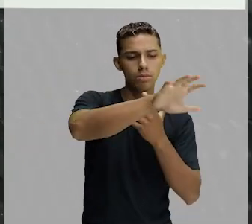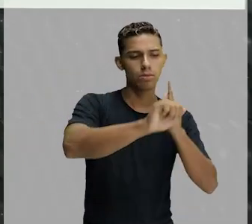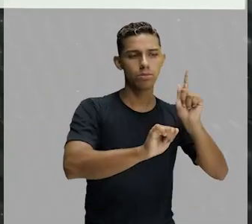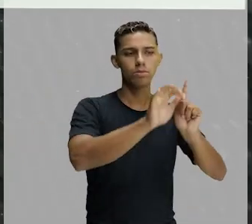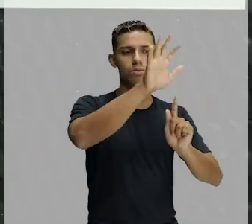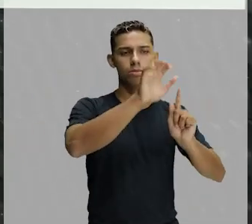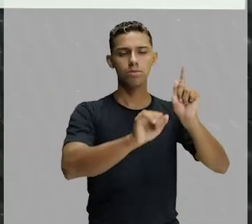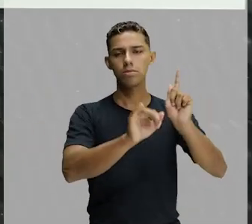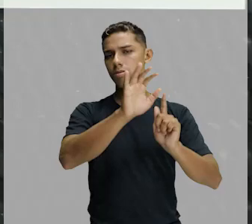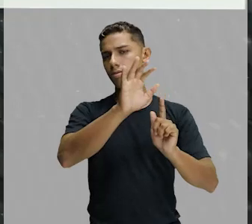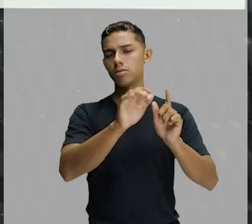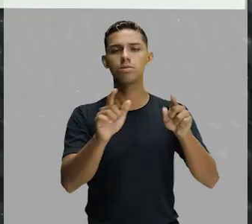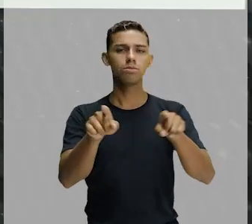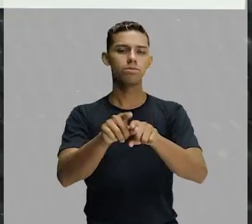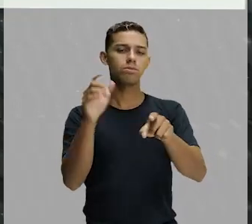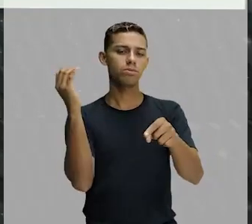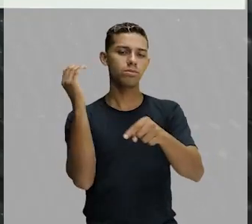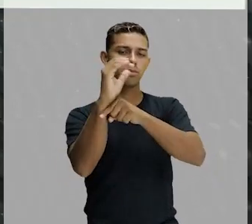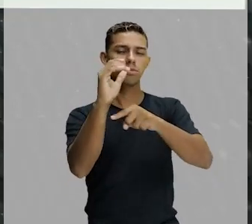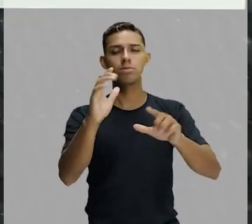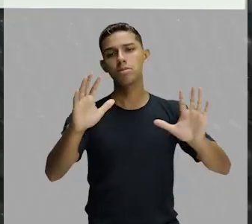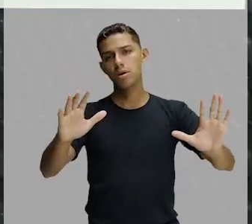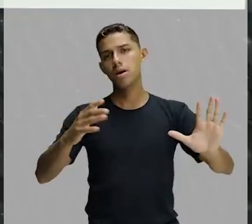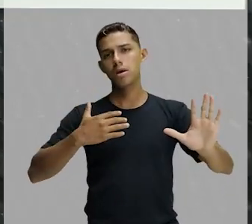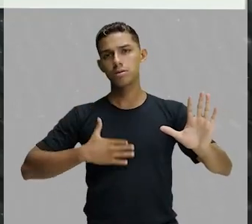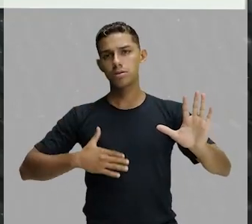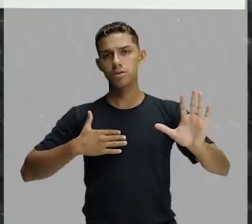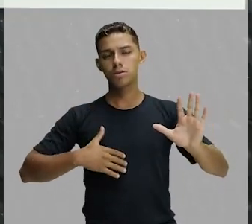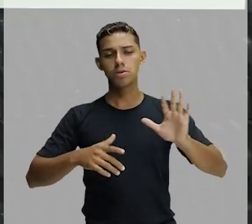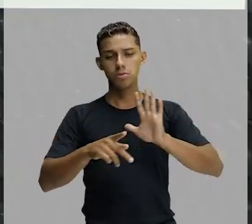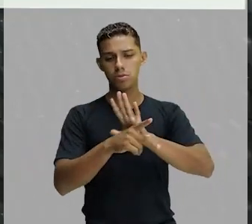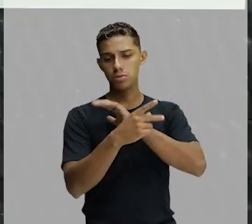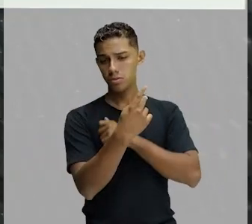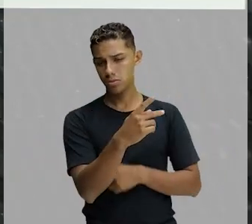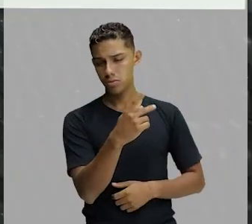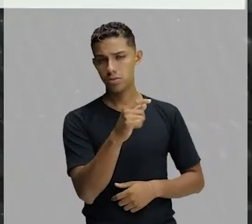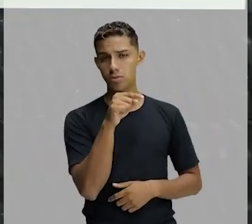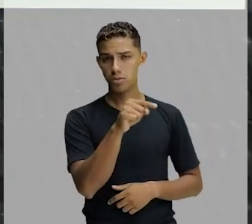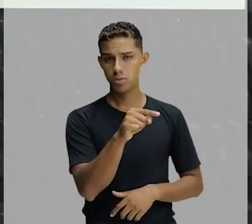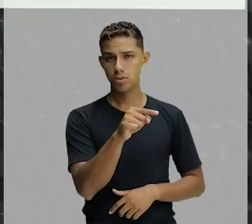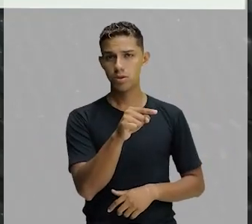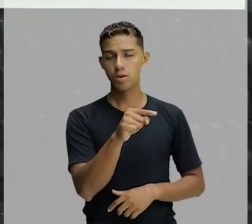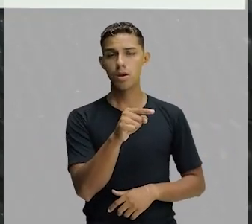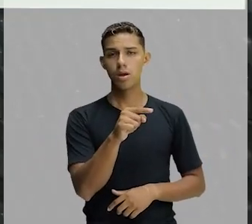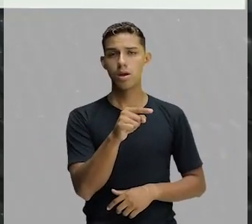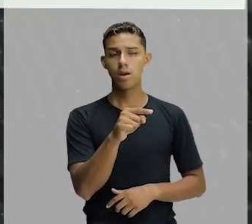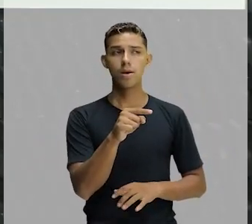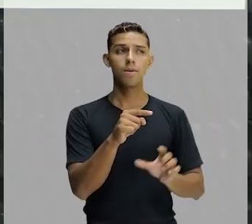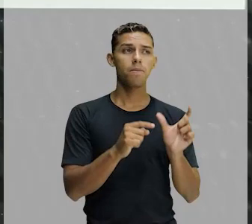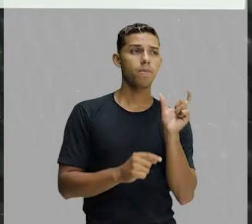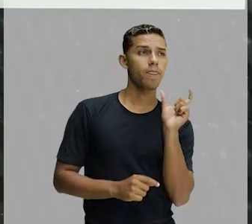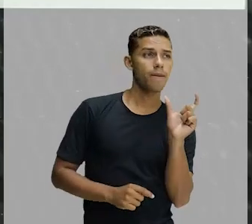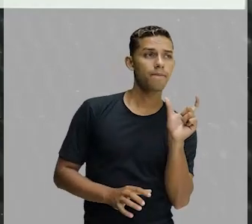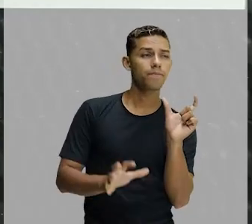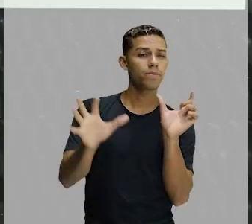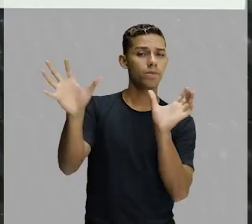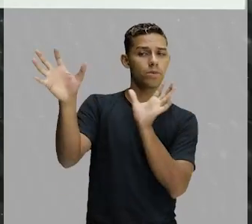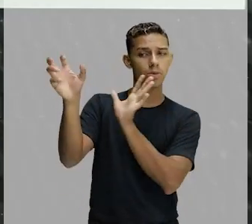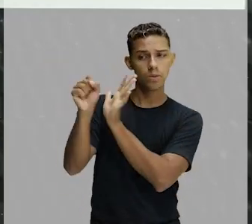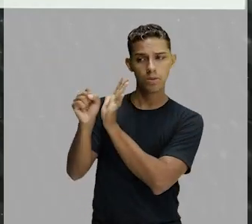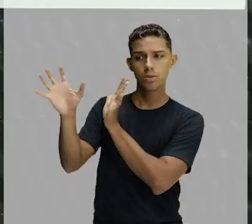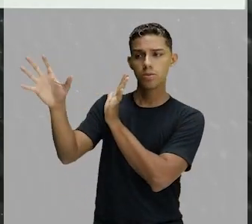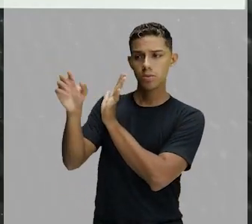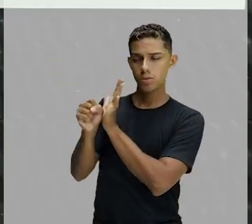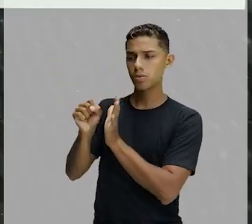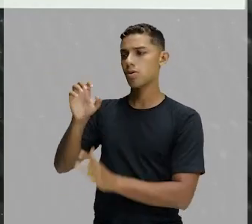oxigênio e a absorção de gás carbônico, enquanto que na respiração celular ocorre a absorção de